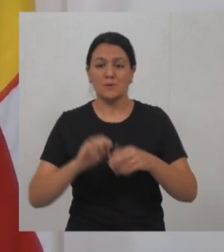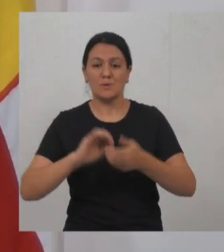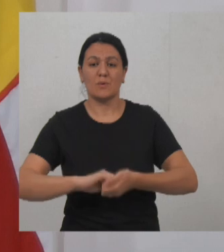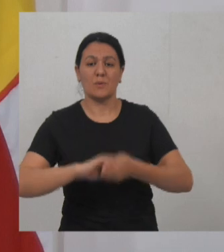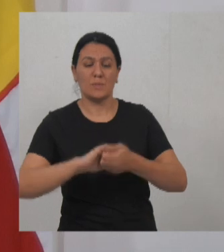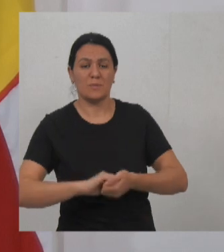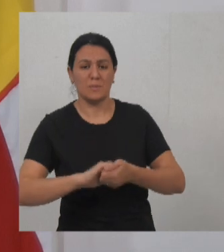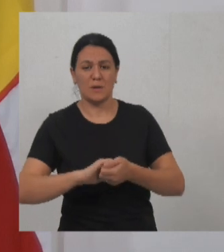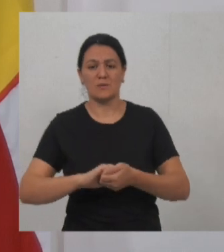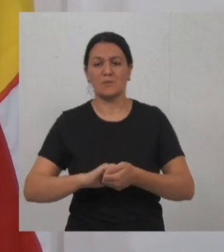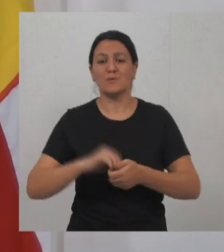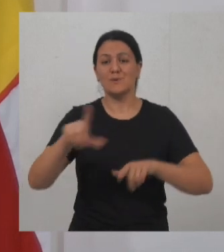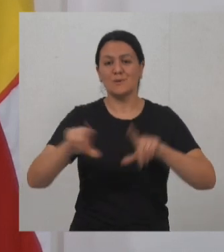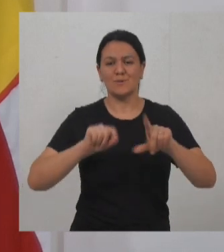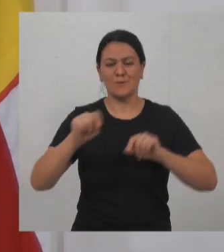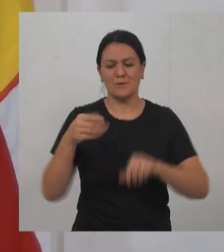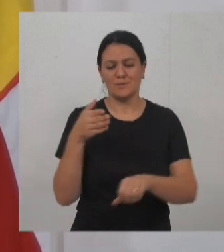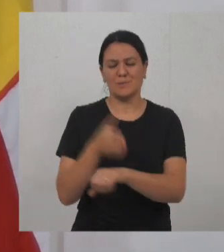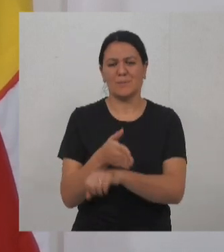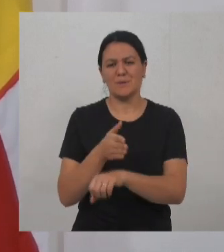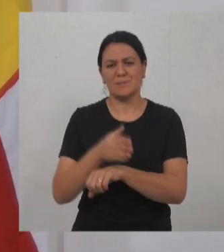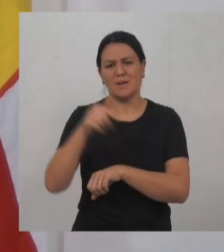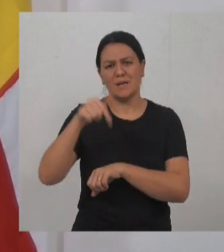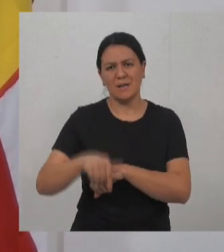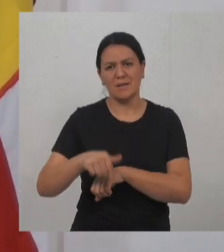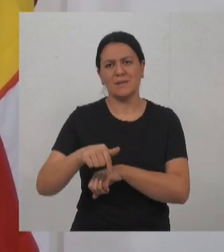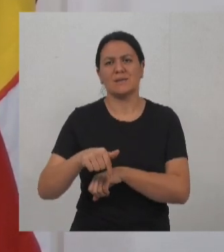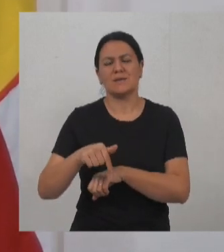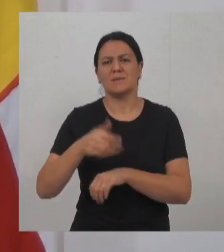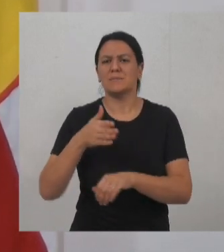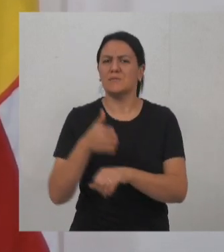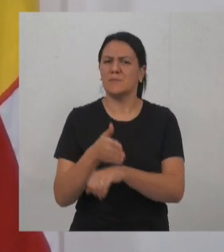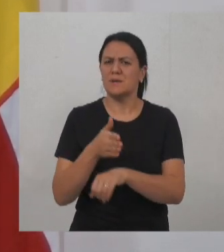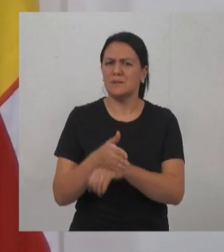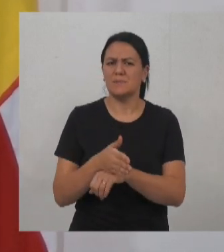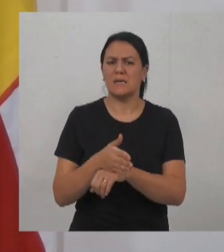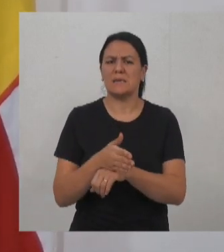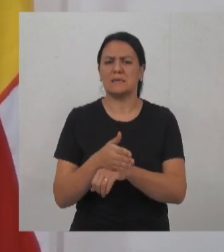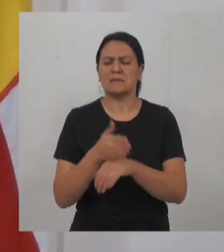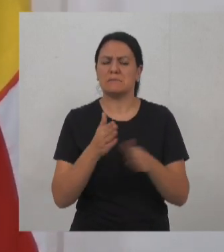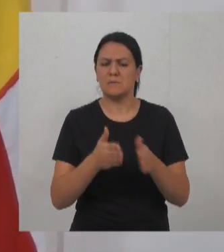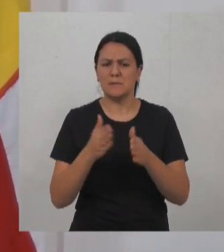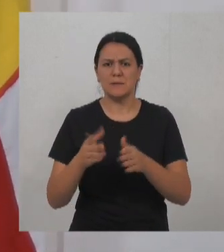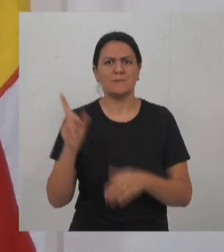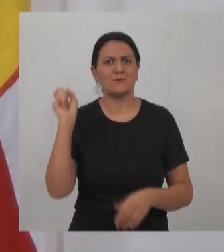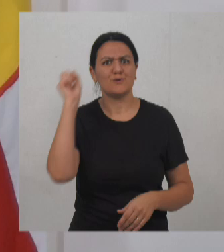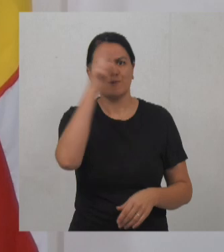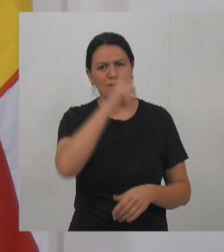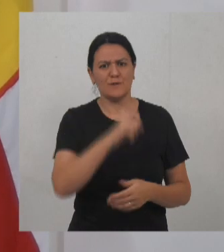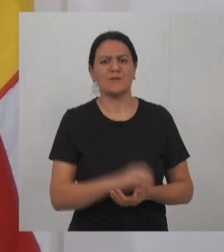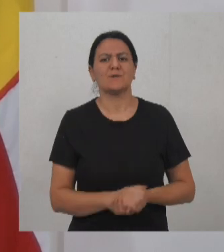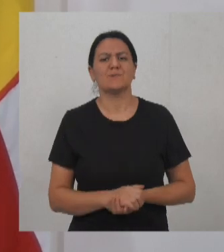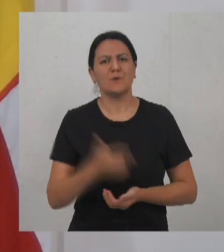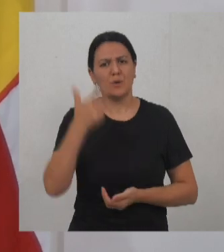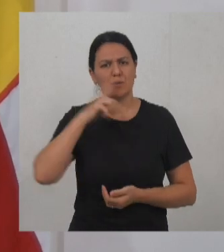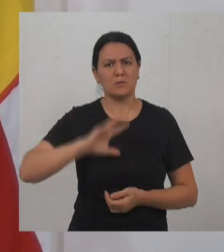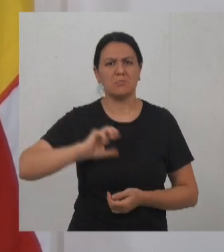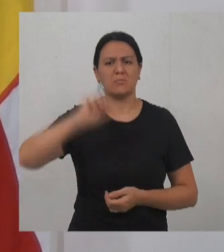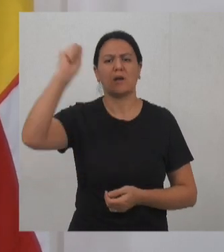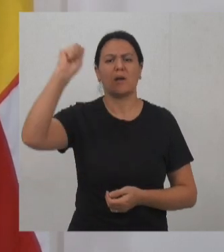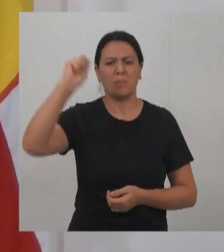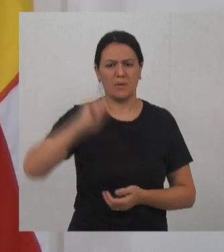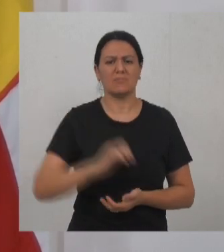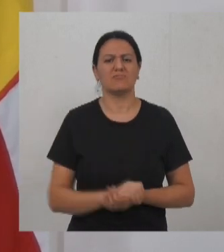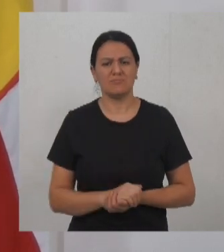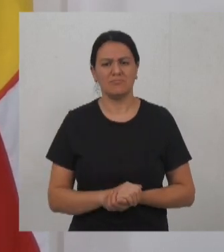eleitos exatamente por participarem de um processo tão difícil e se sagrarem vencedores, assegurando